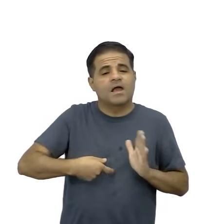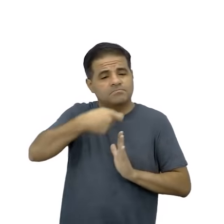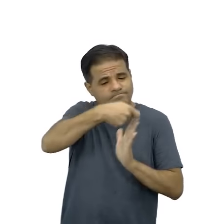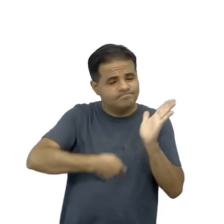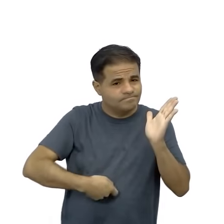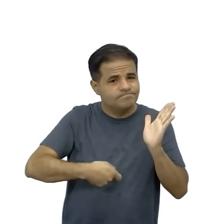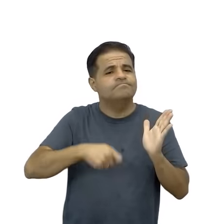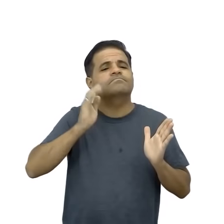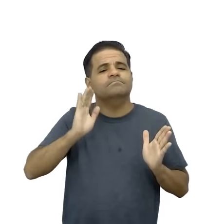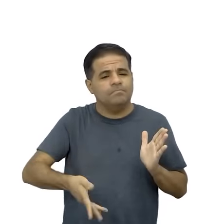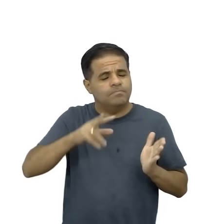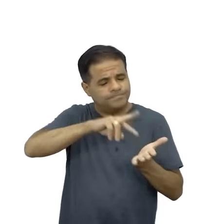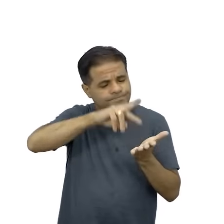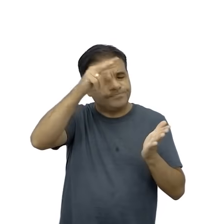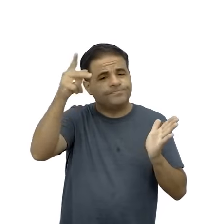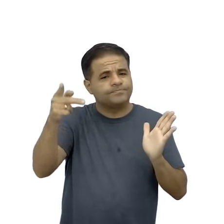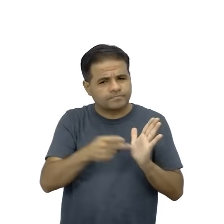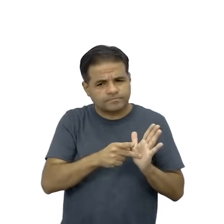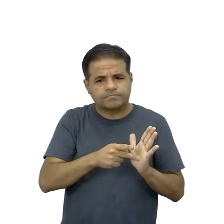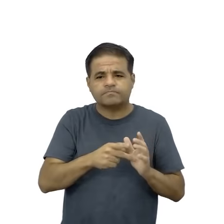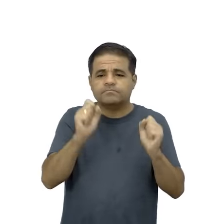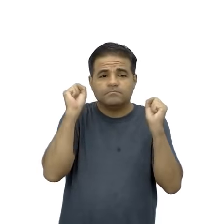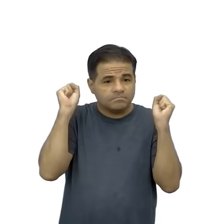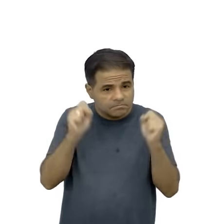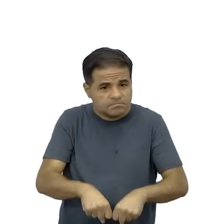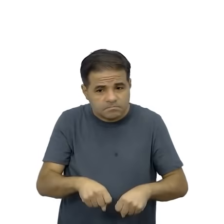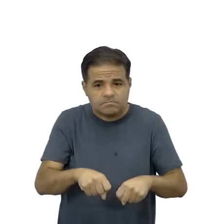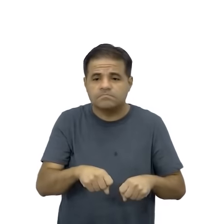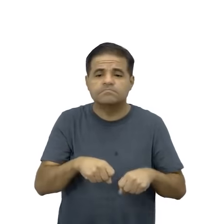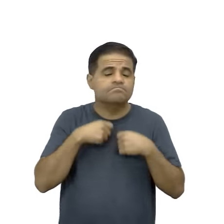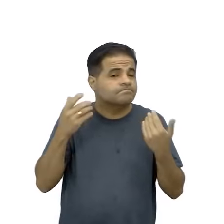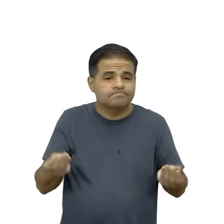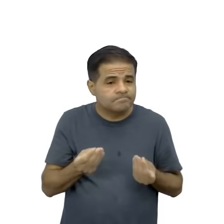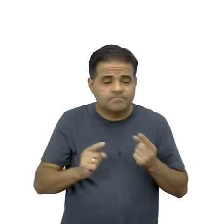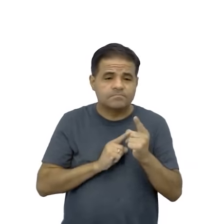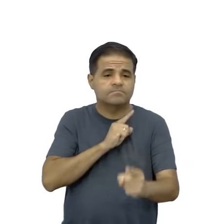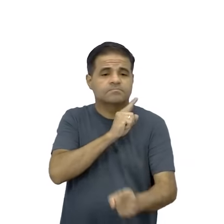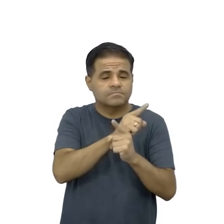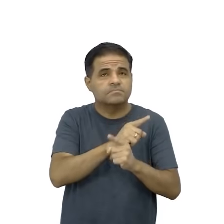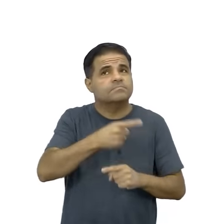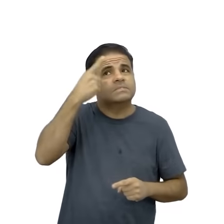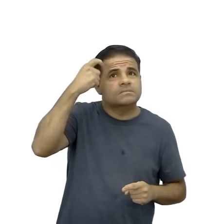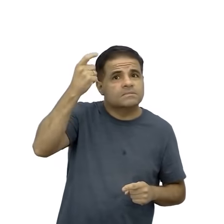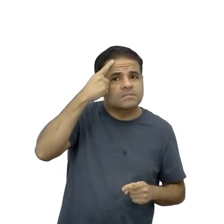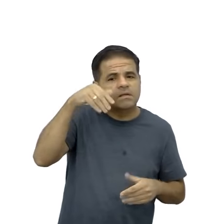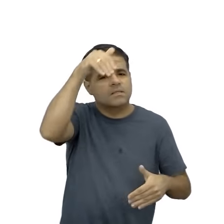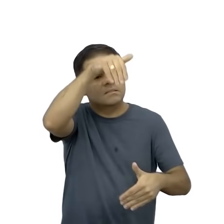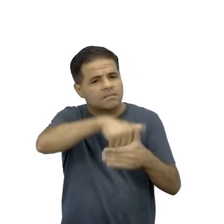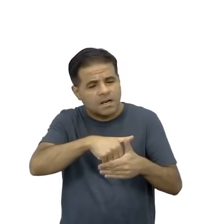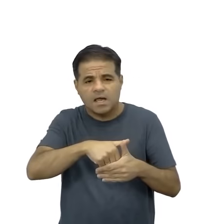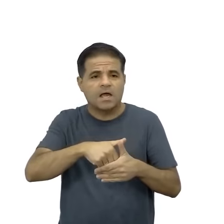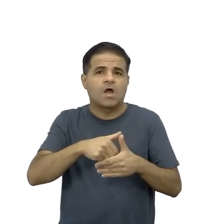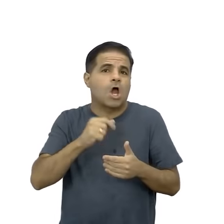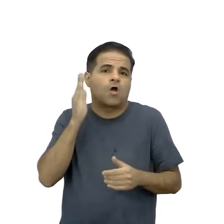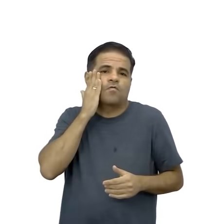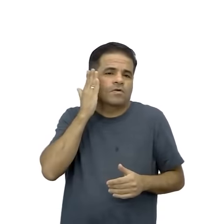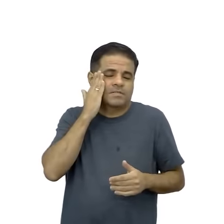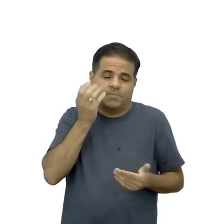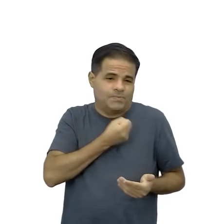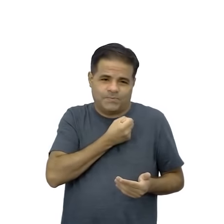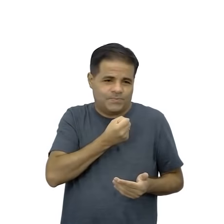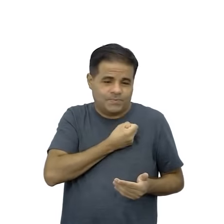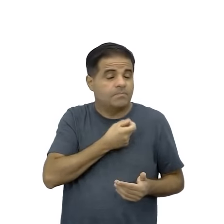redação, né? O que significa? Pode ser aqui, por exemplo, identificar ideias centrais, né? Então, assim, eu não vou saber pelo número, então